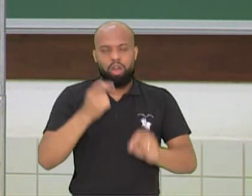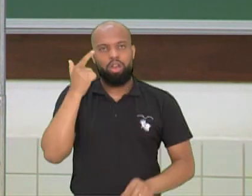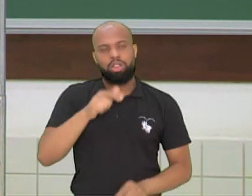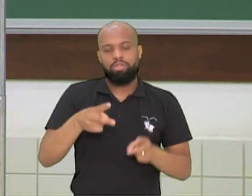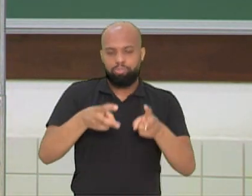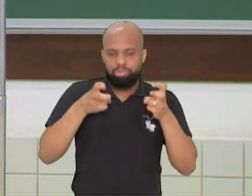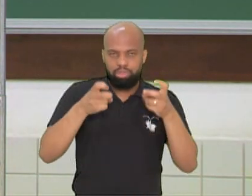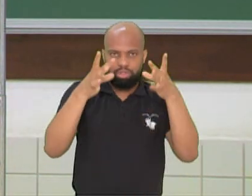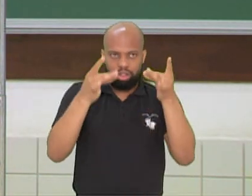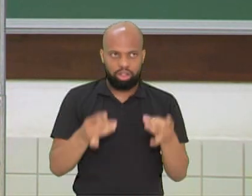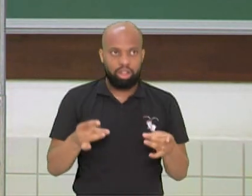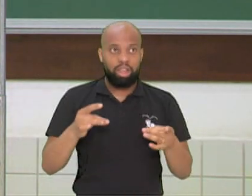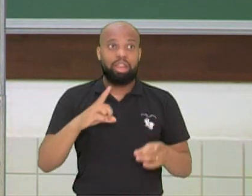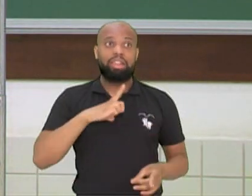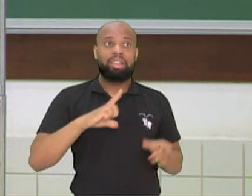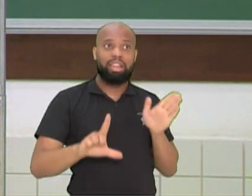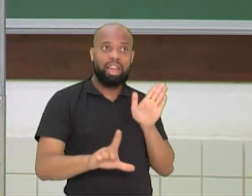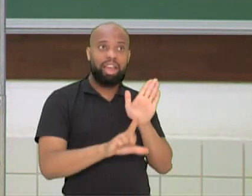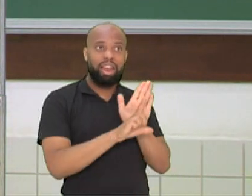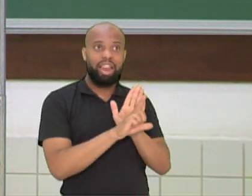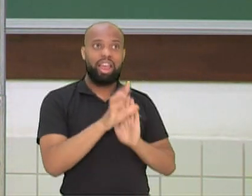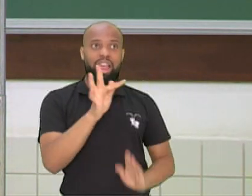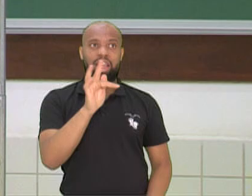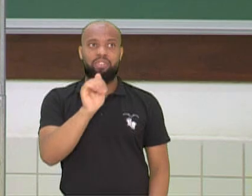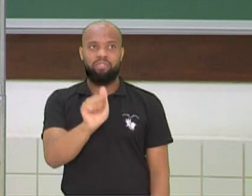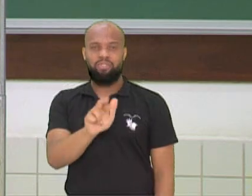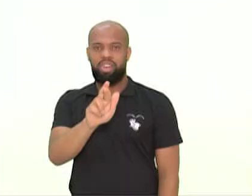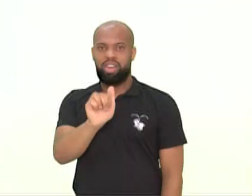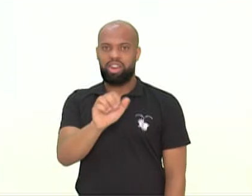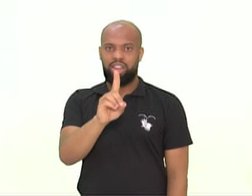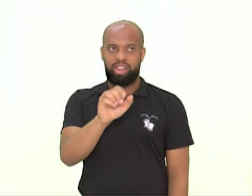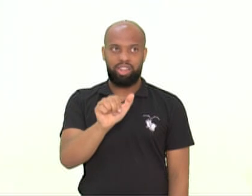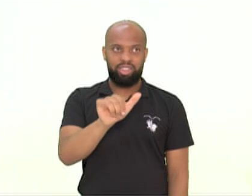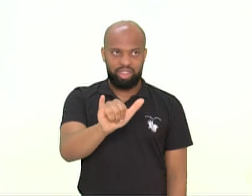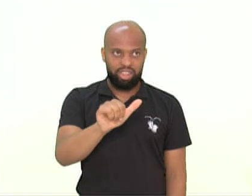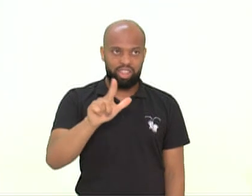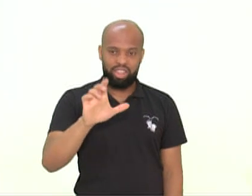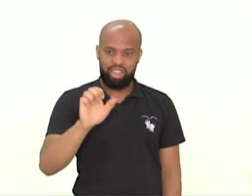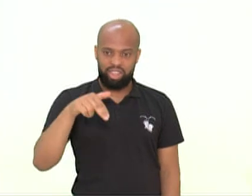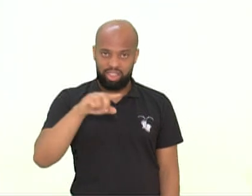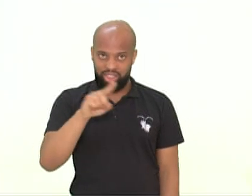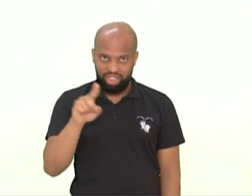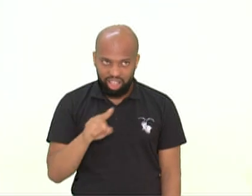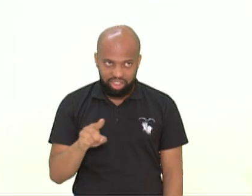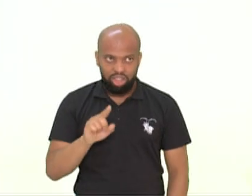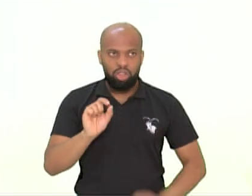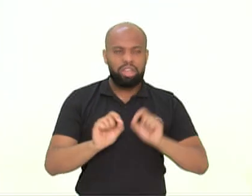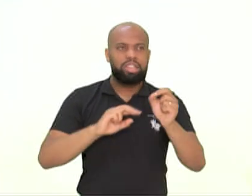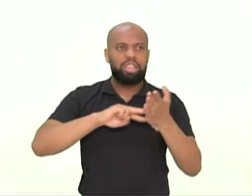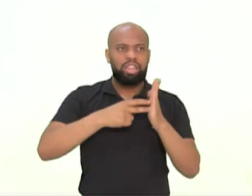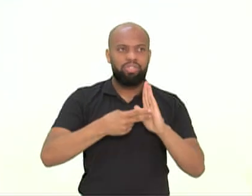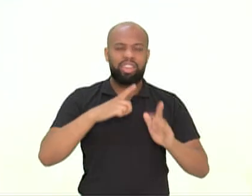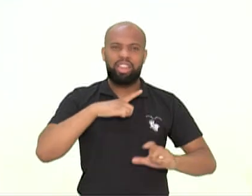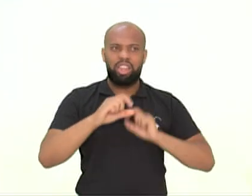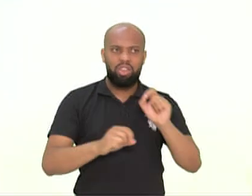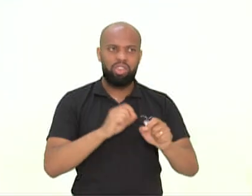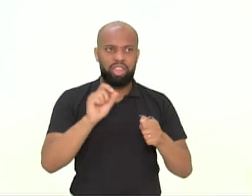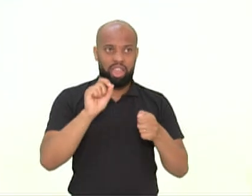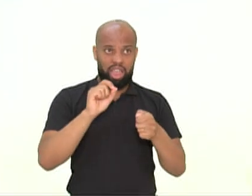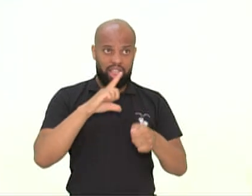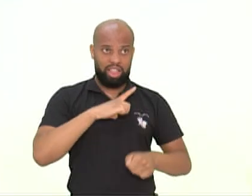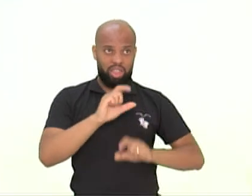Bom, a lei de Faraday-Lenz, que é o princípio da indução eletromagnética, diz o seguinte: a tensão induzida